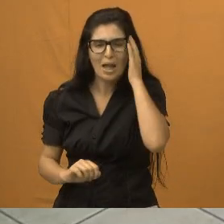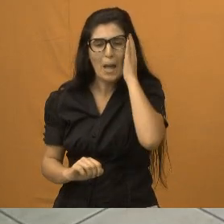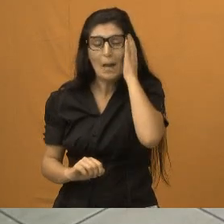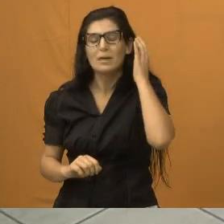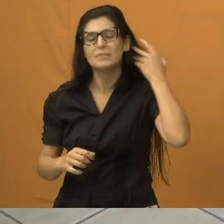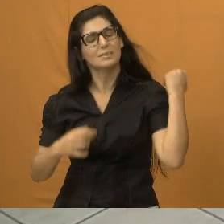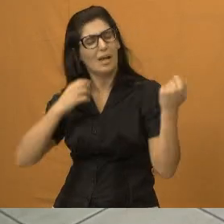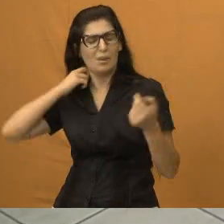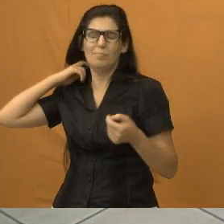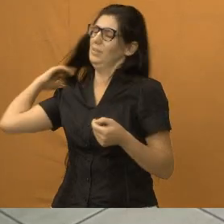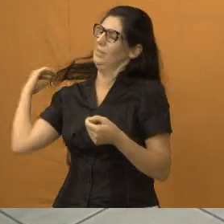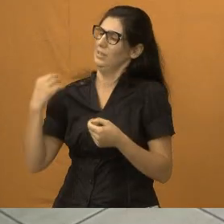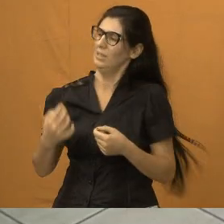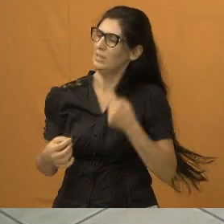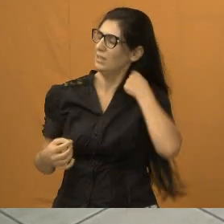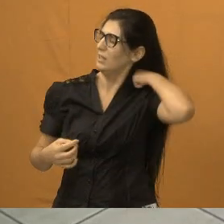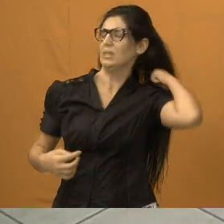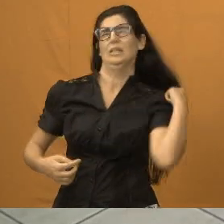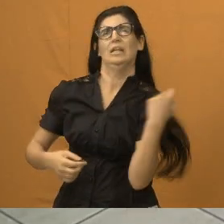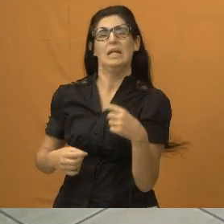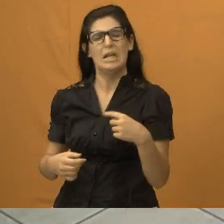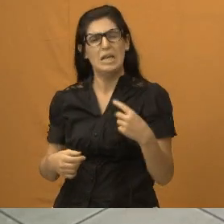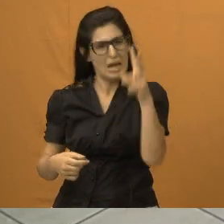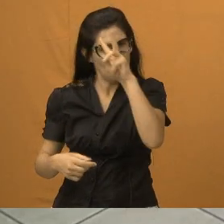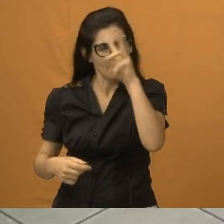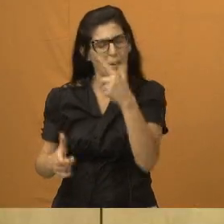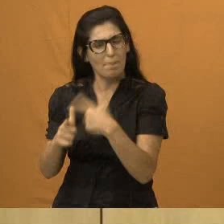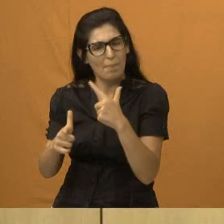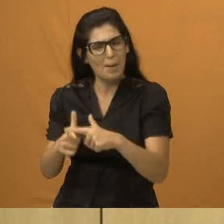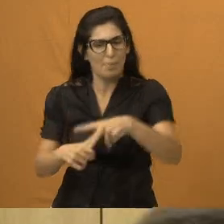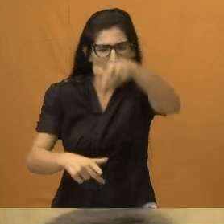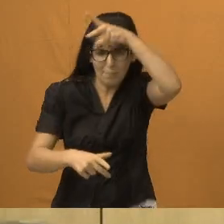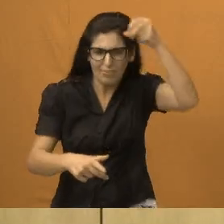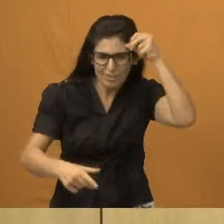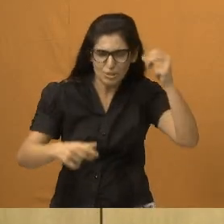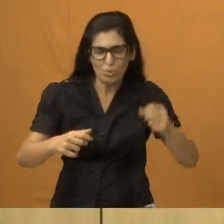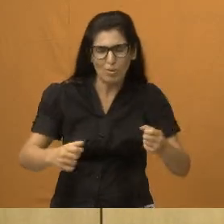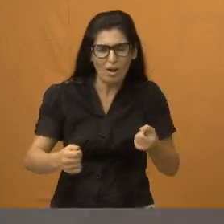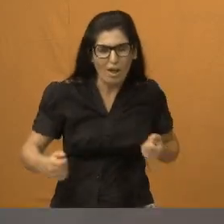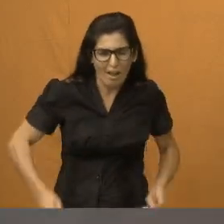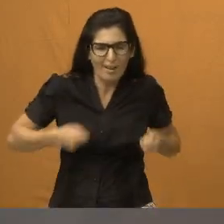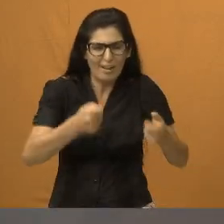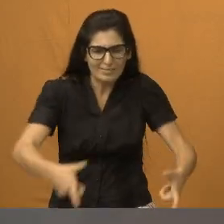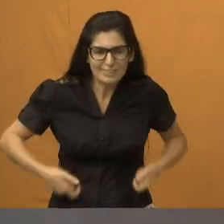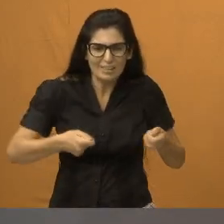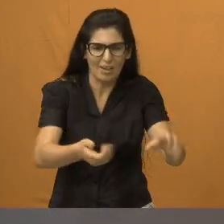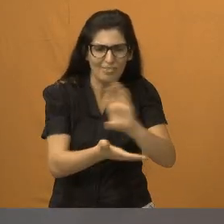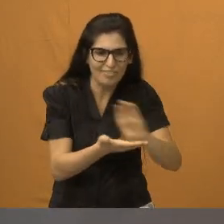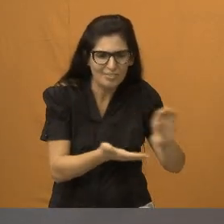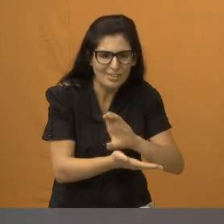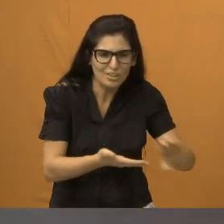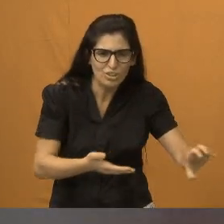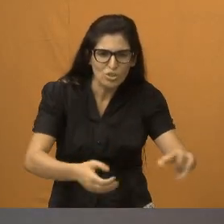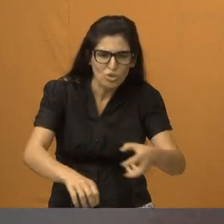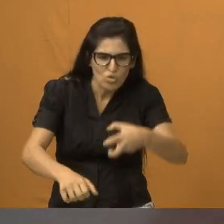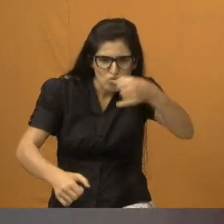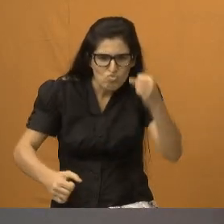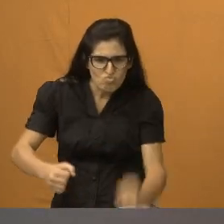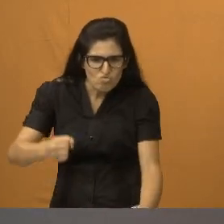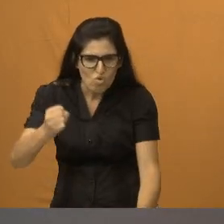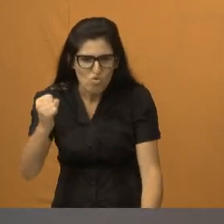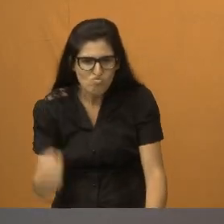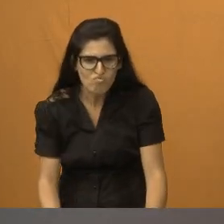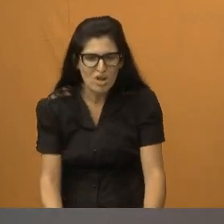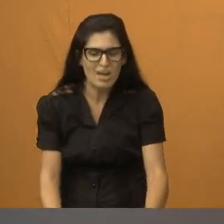A Lantus, lembra da história da insulina? Que a prefeitura gastava uma fortuna ainda com gasta, essa insulina, e depois